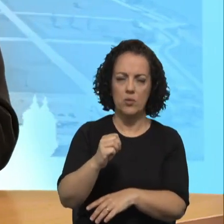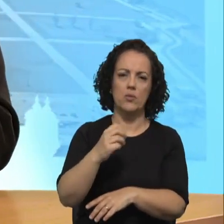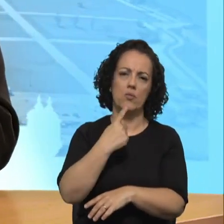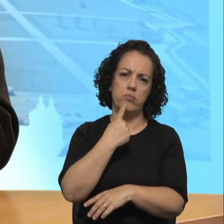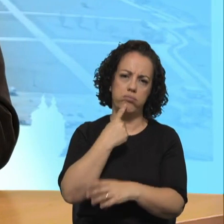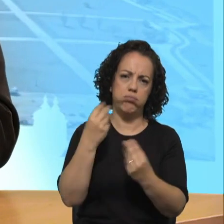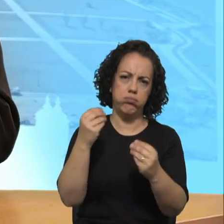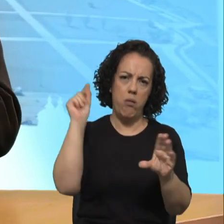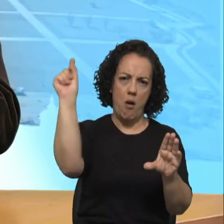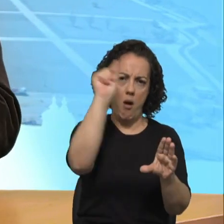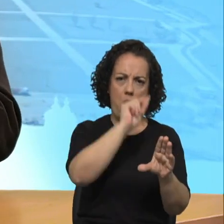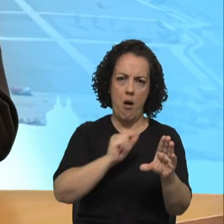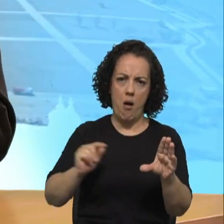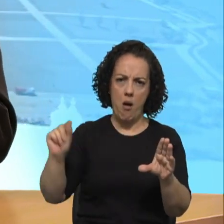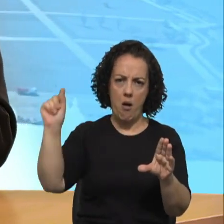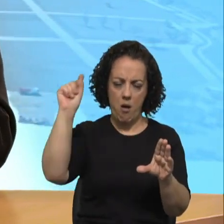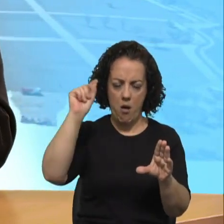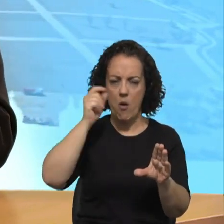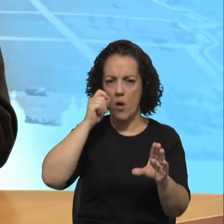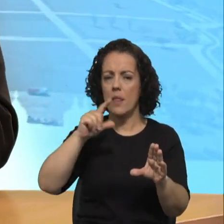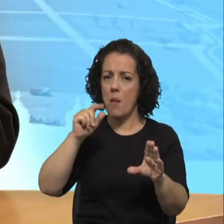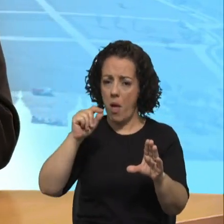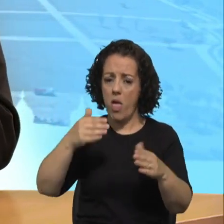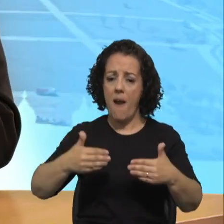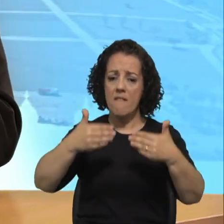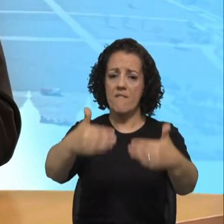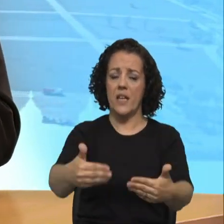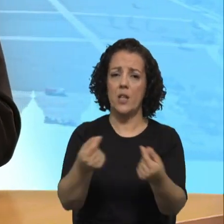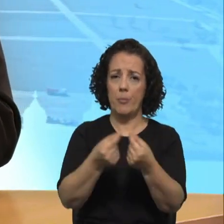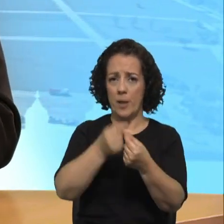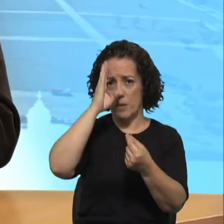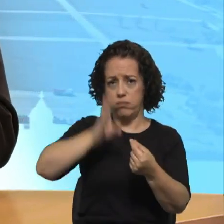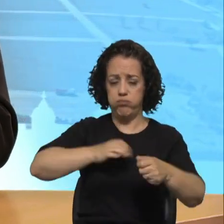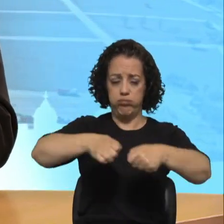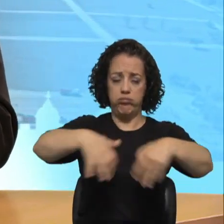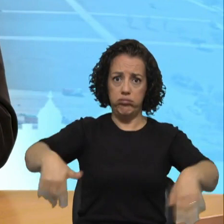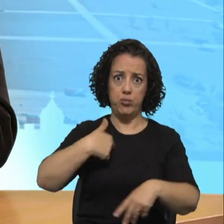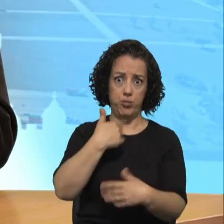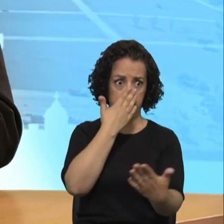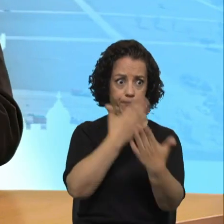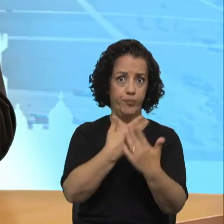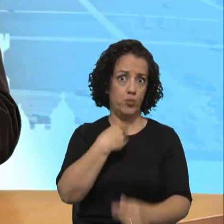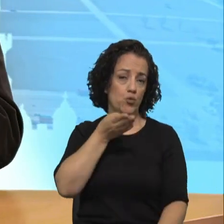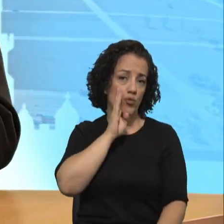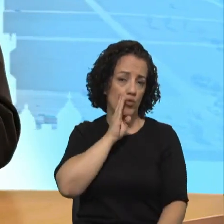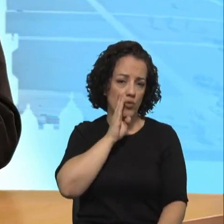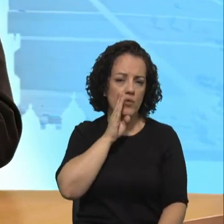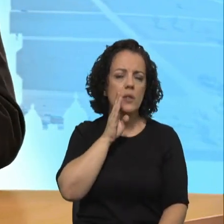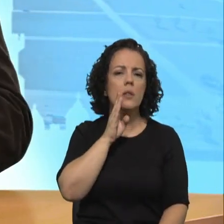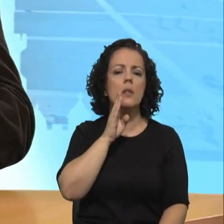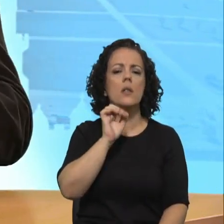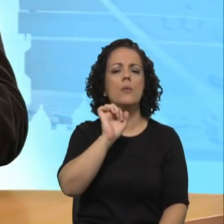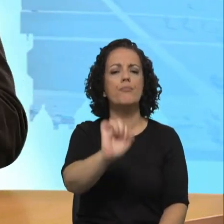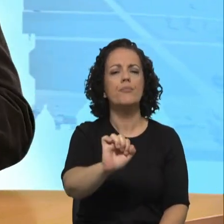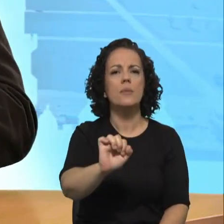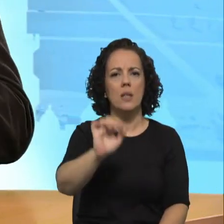todo o país, inclusivamente nas frentes de batalha. Eu tive a oportunidade de constatar isso mesmo, não muito longe dos